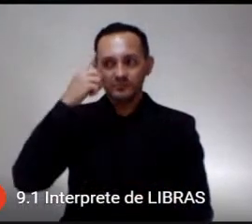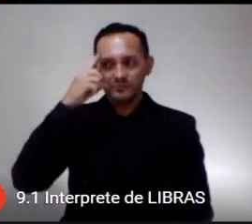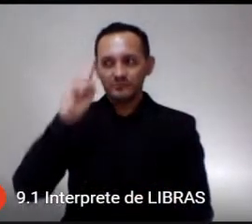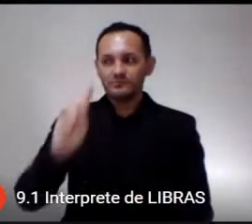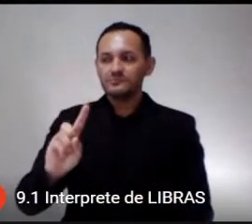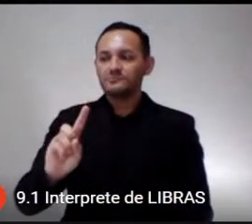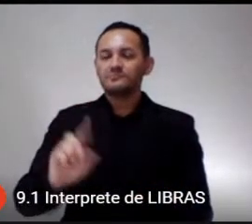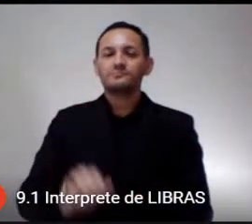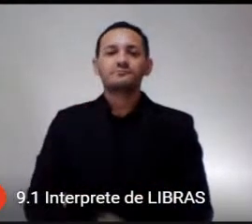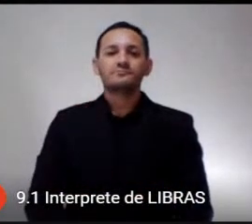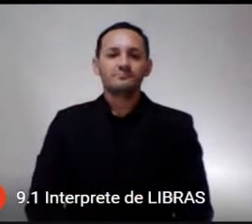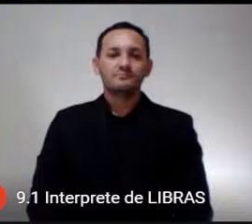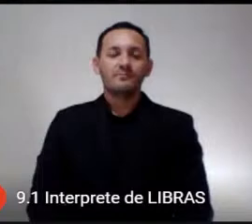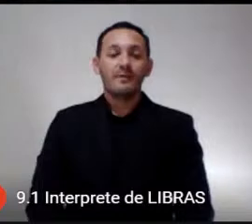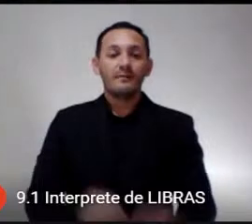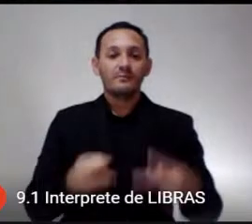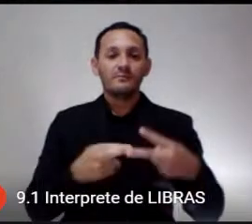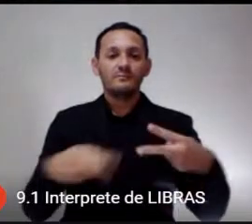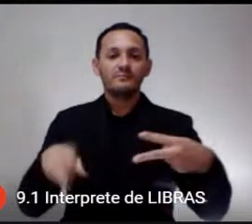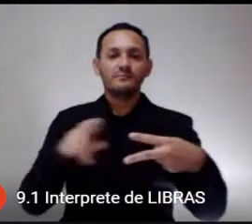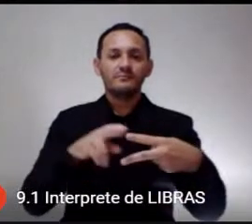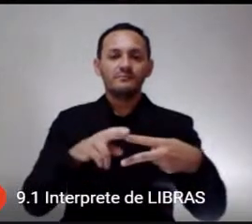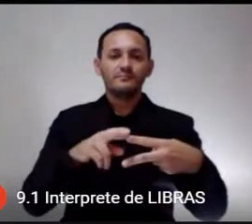de recurso.